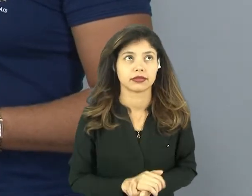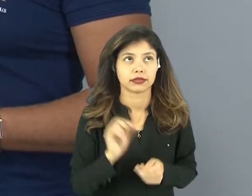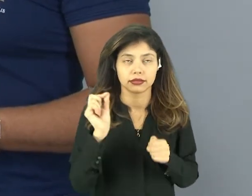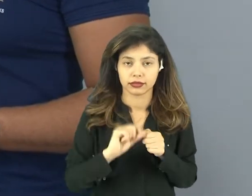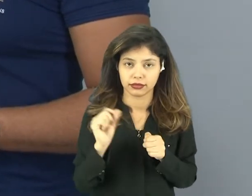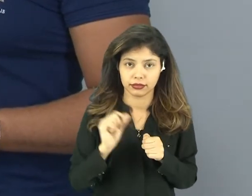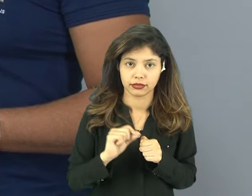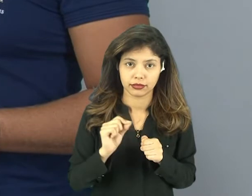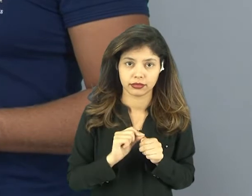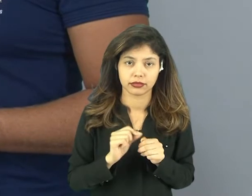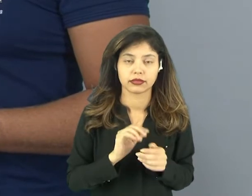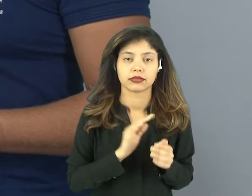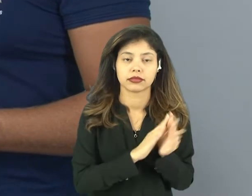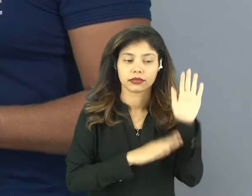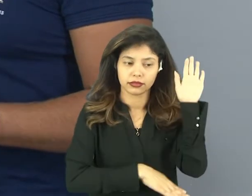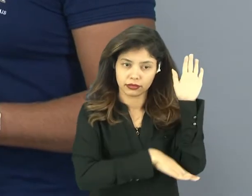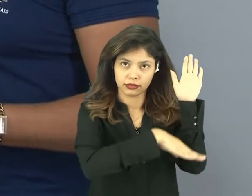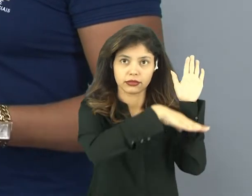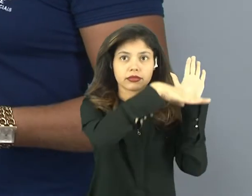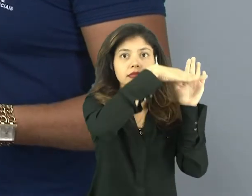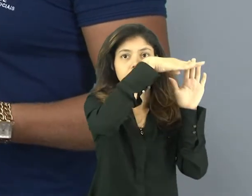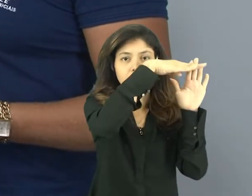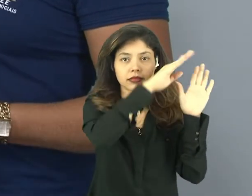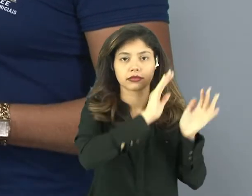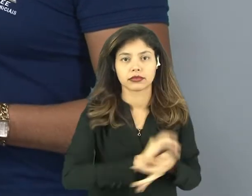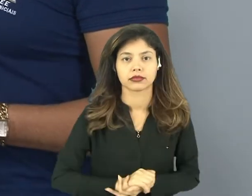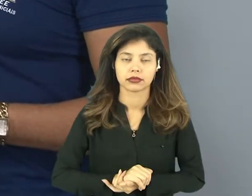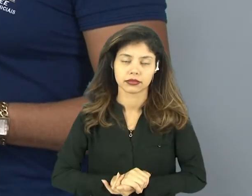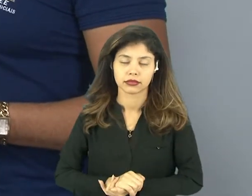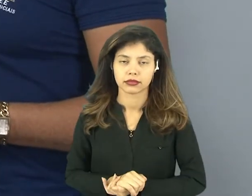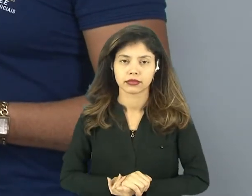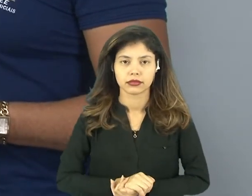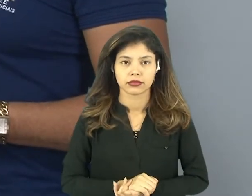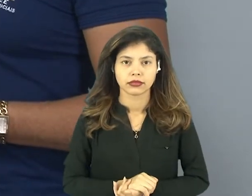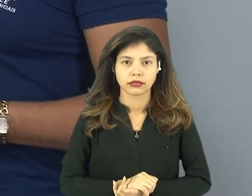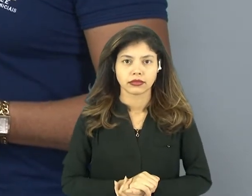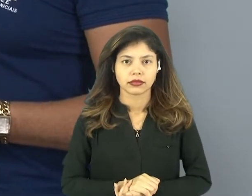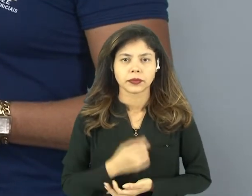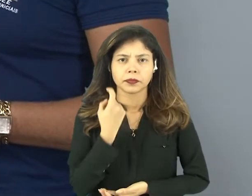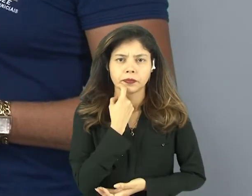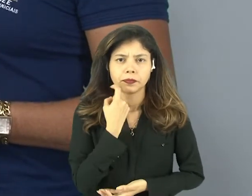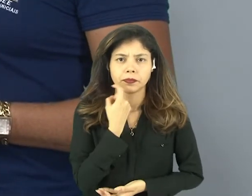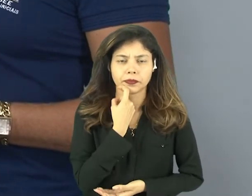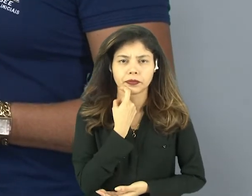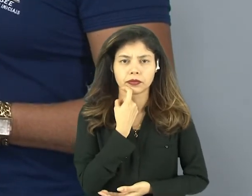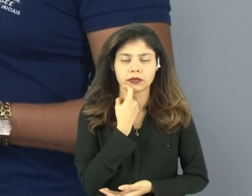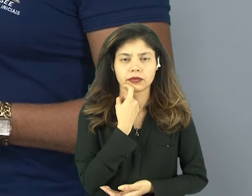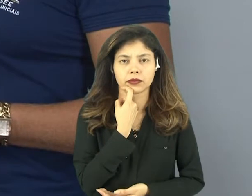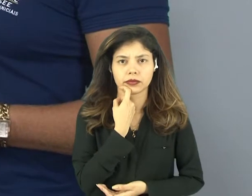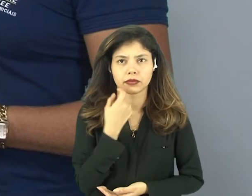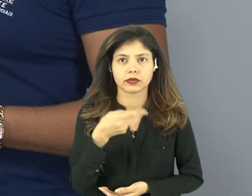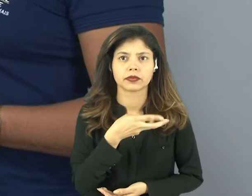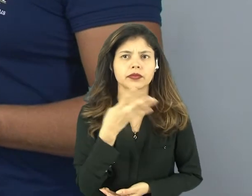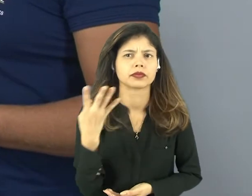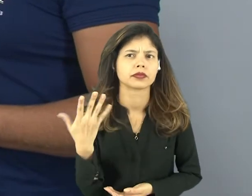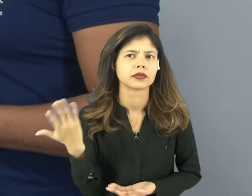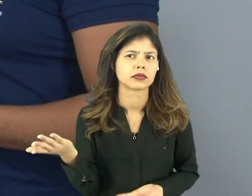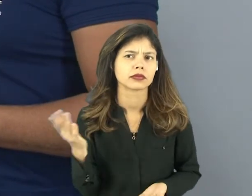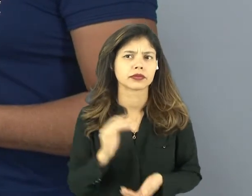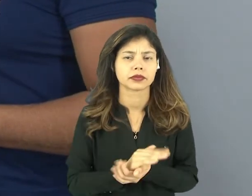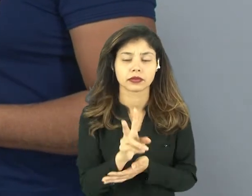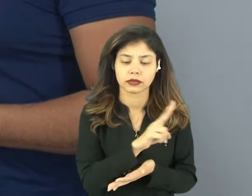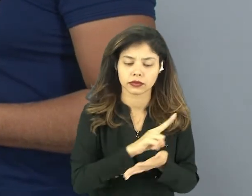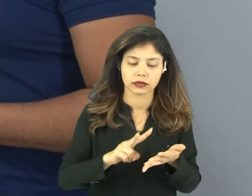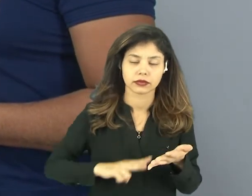essa medição da temperatura. E sexta-feira, quanto é que estava? Vamos ler aqui